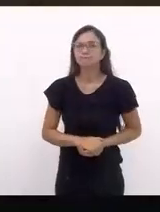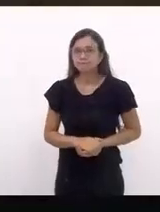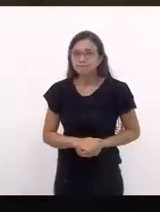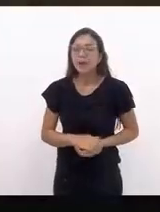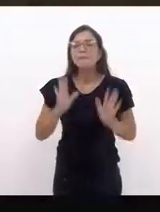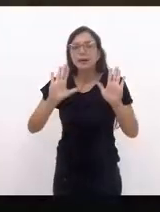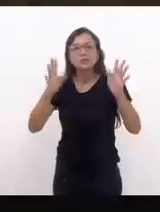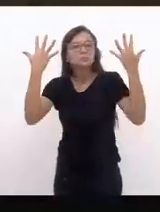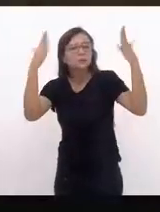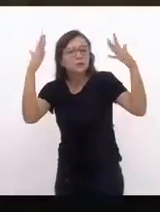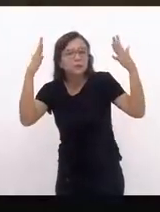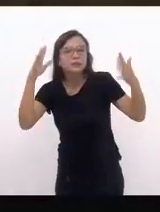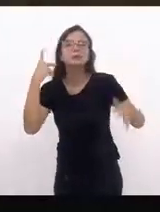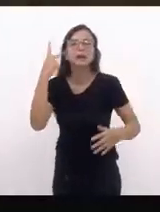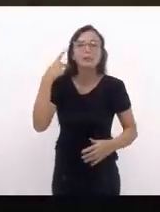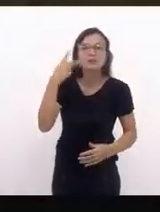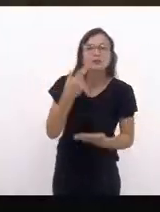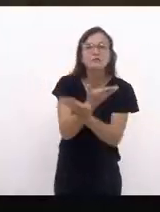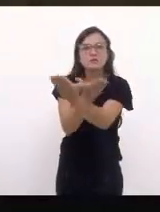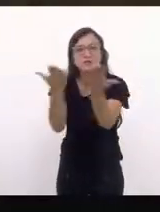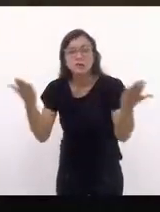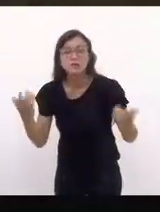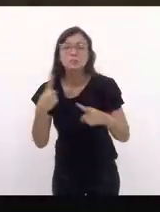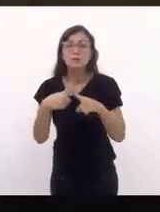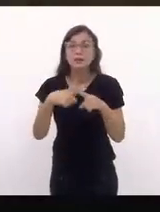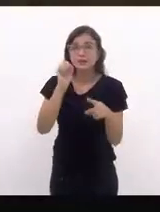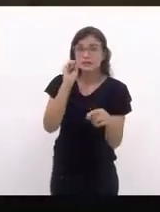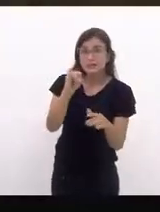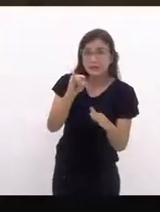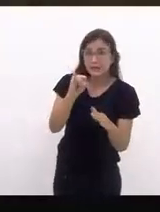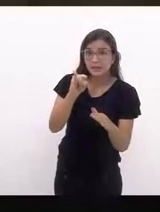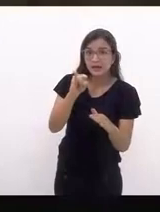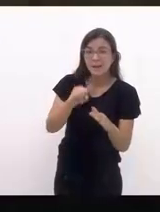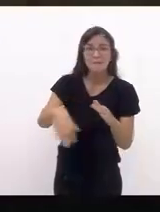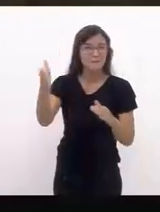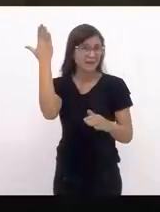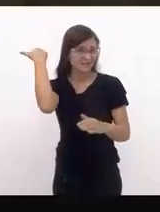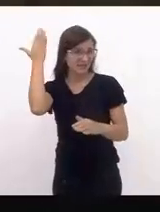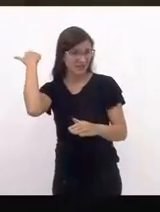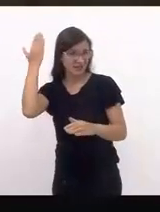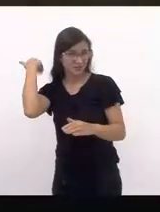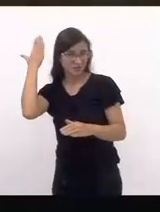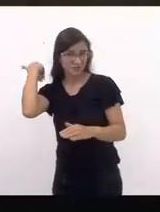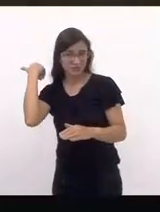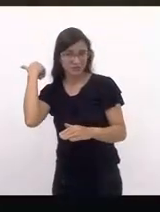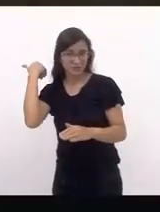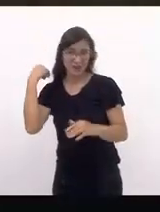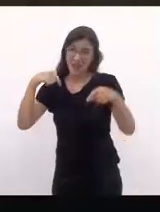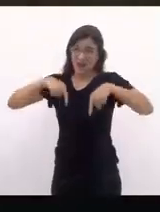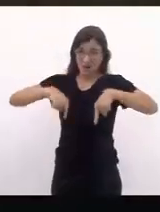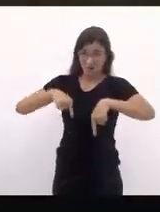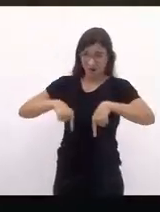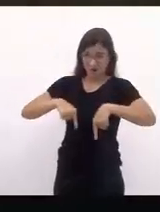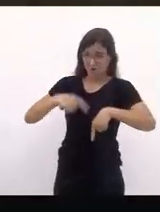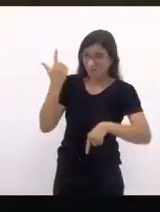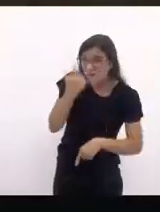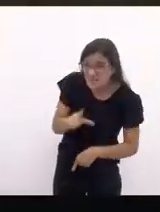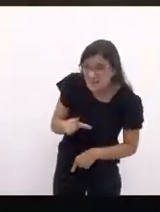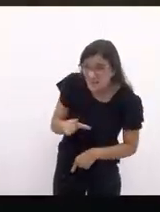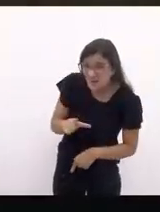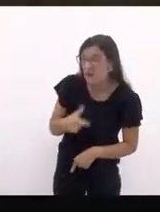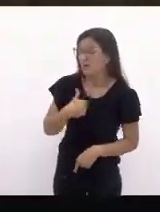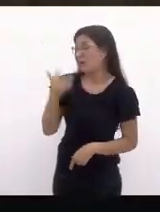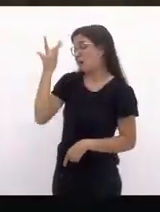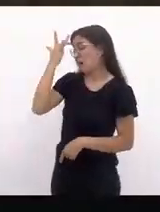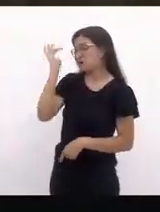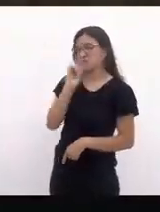se fosse legislaturas passadas o pagamento subserviente ao governo talvez não teria chegado a esse mínimos